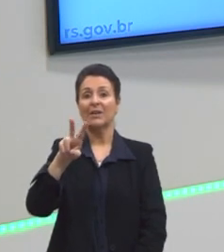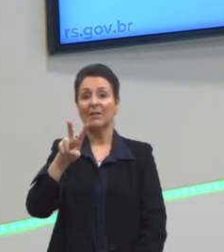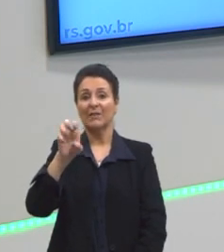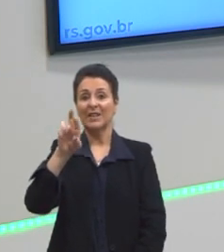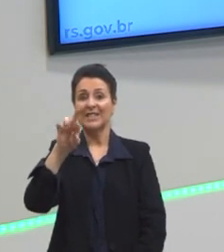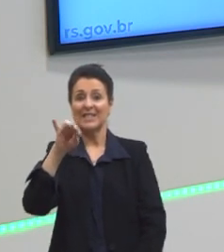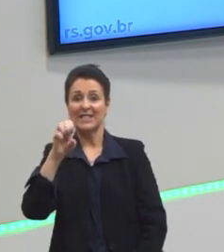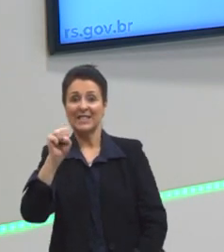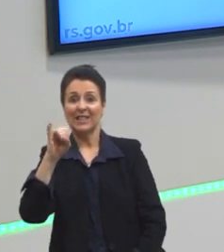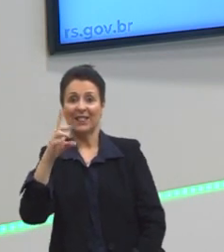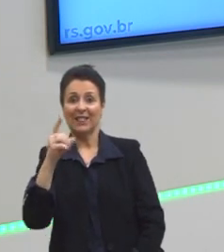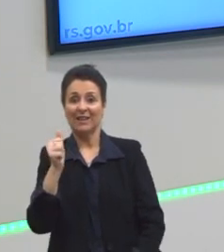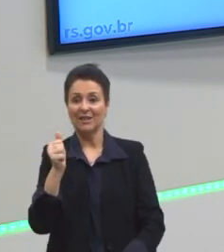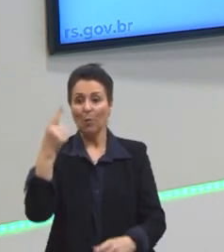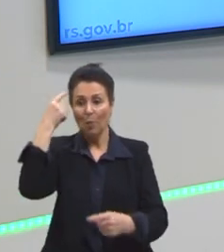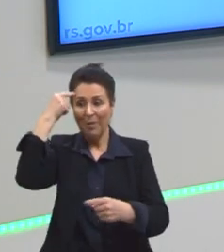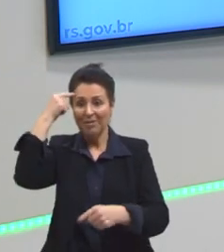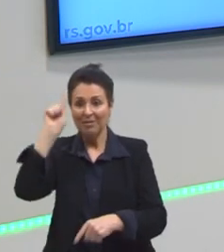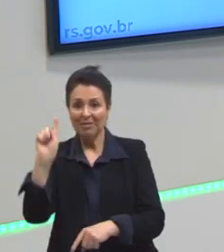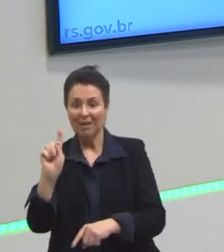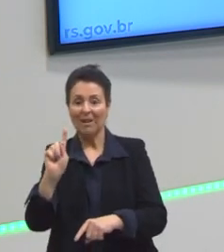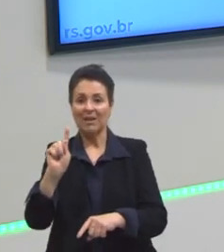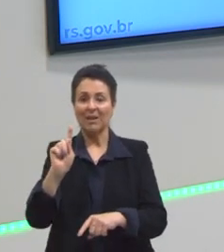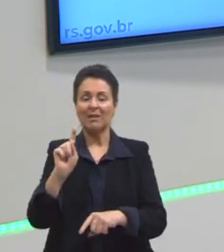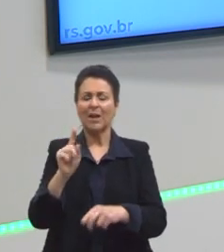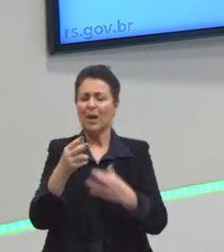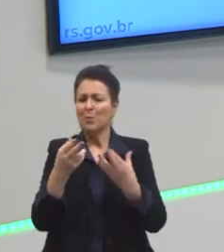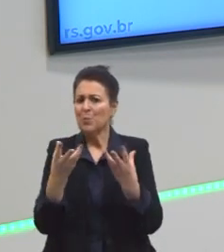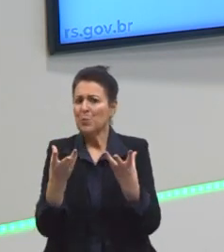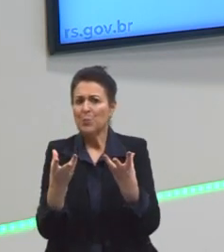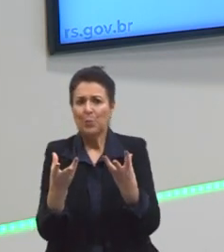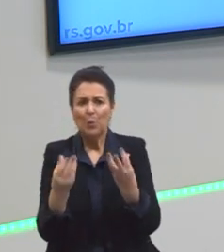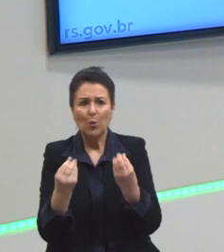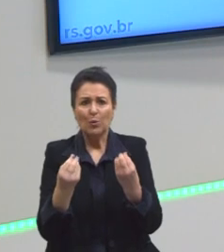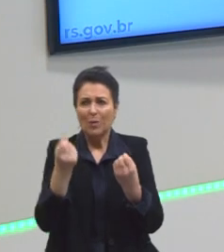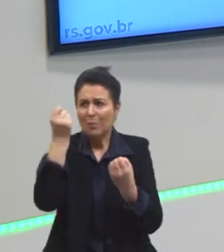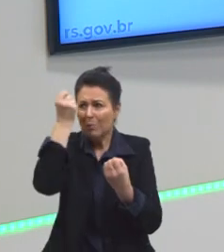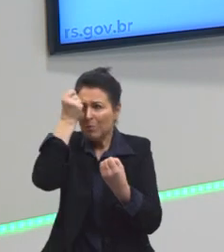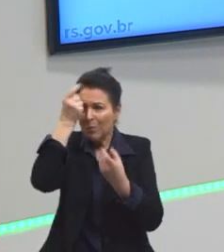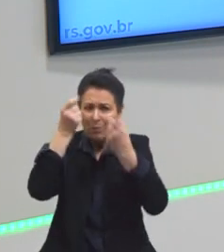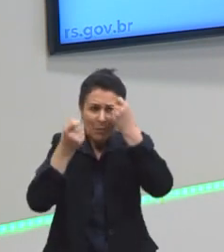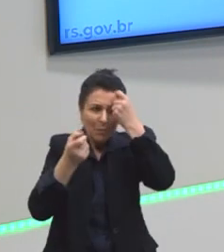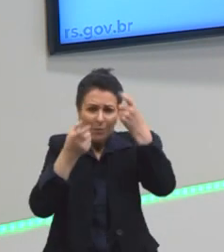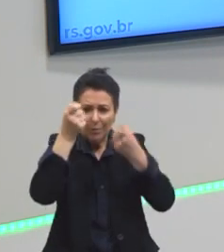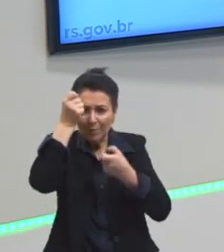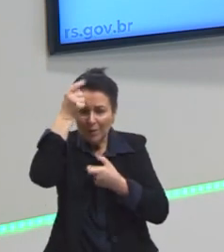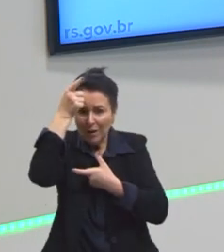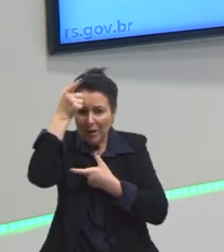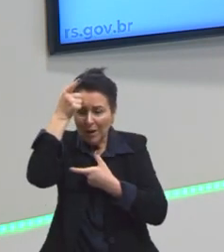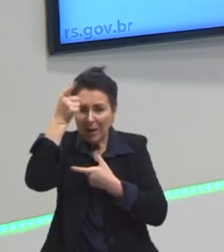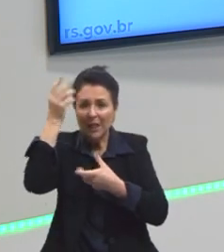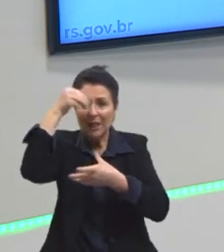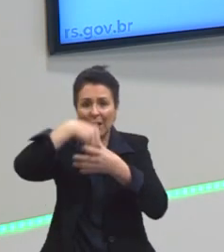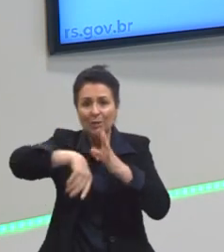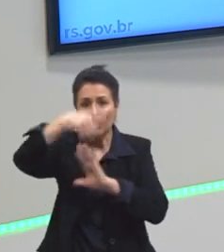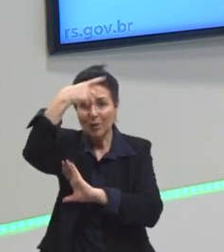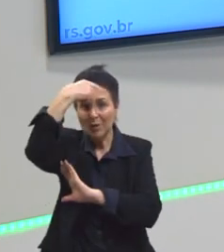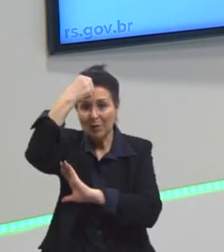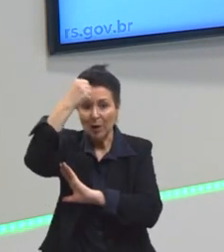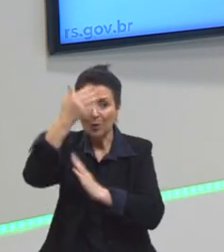um universo de ideias e essas idéias várias ideias começam a pipocar nessas universidades EA Claro